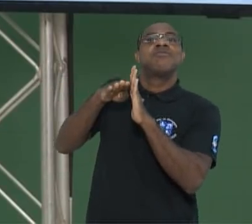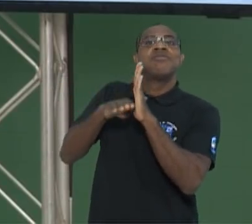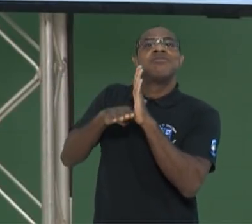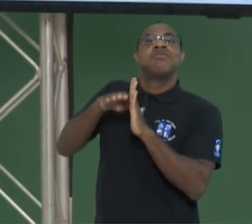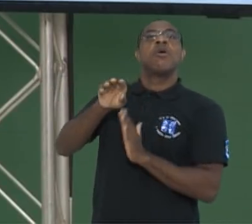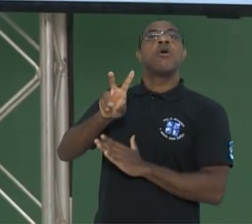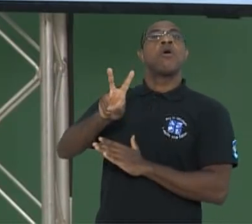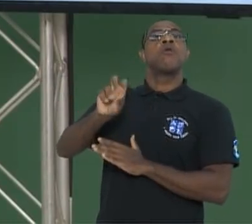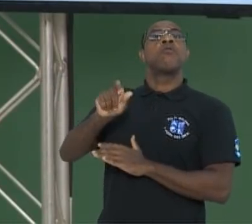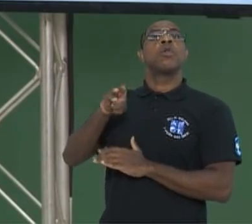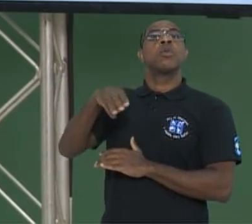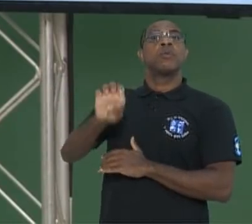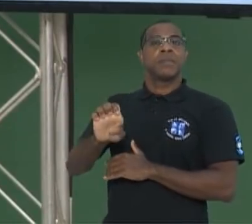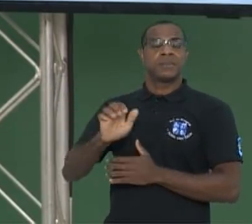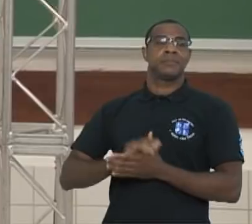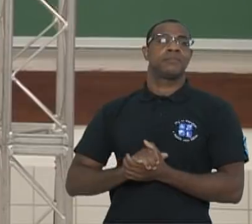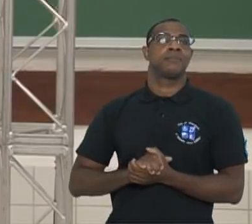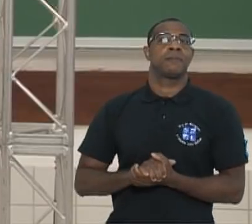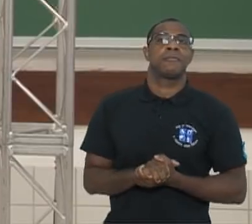correta. Tá bom?